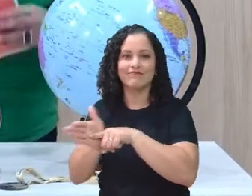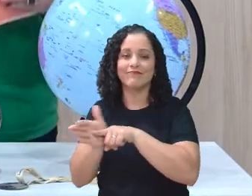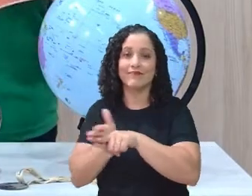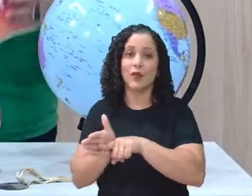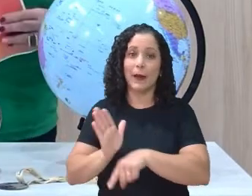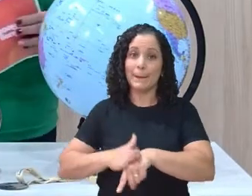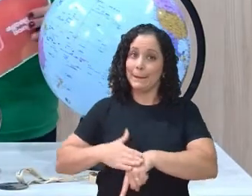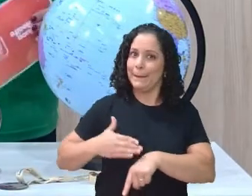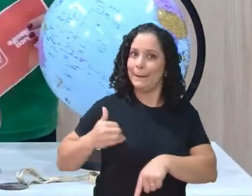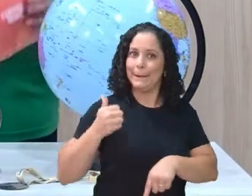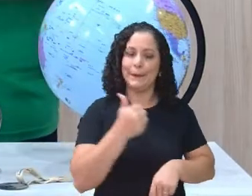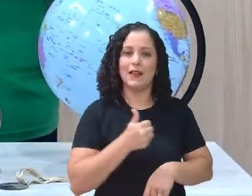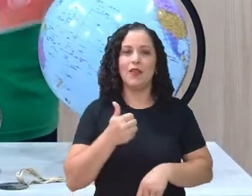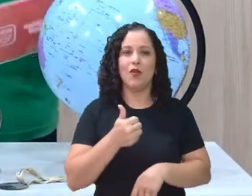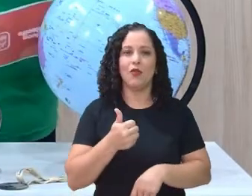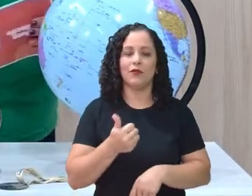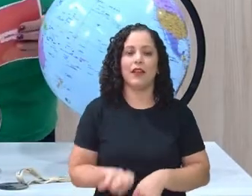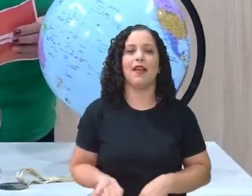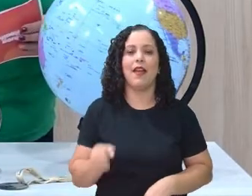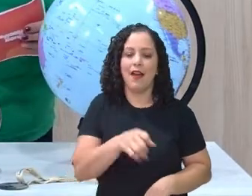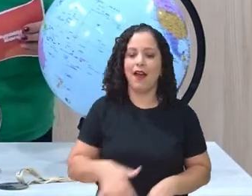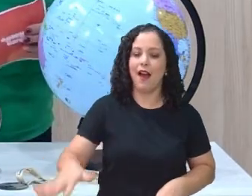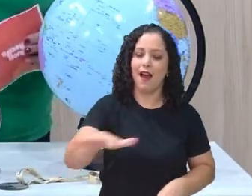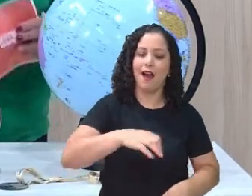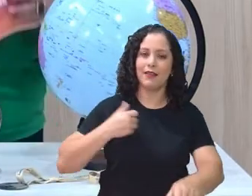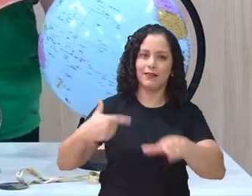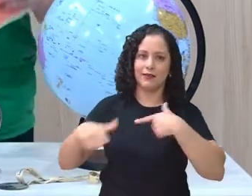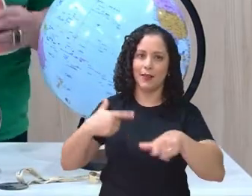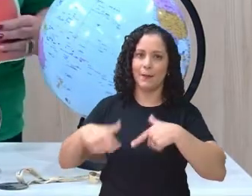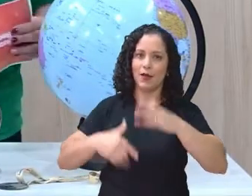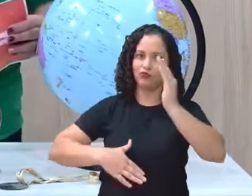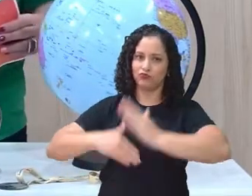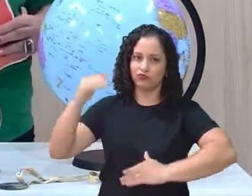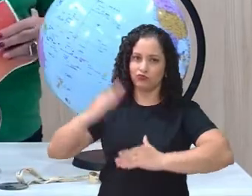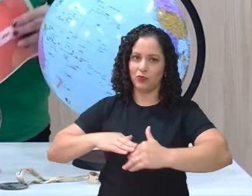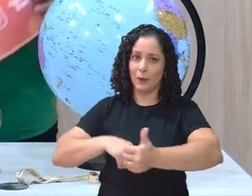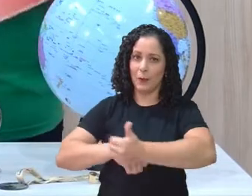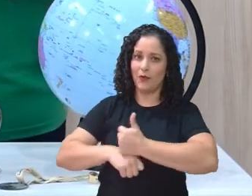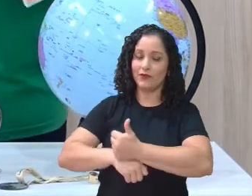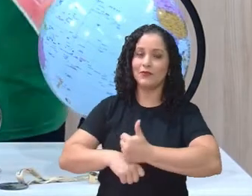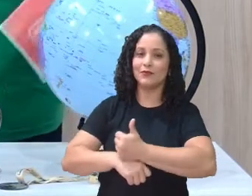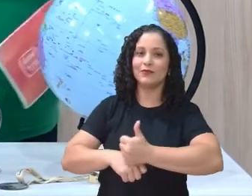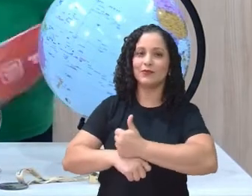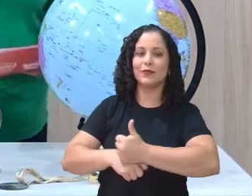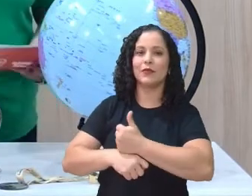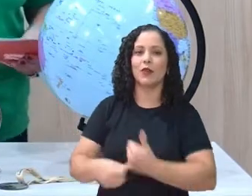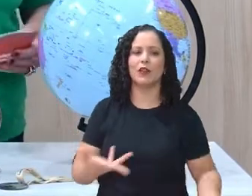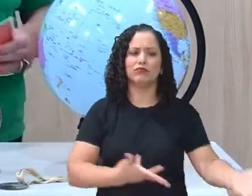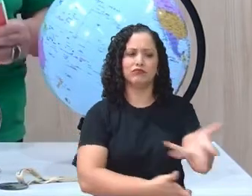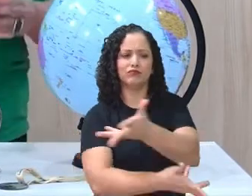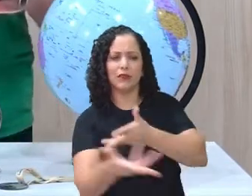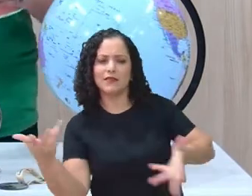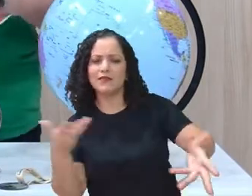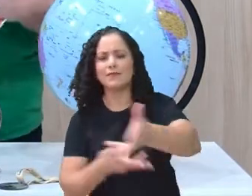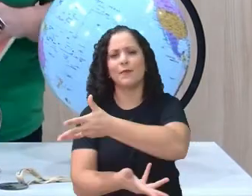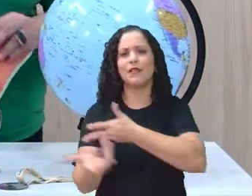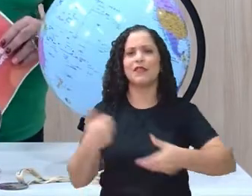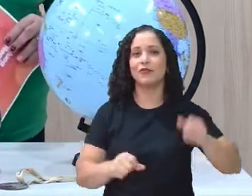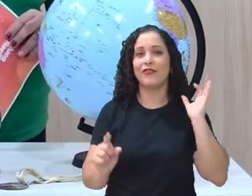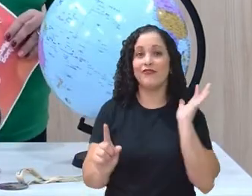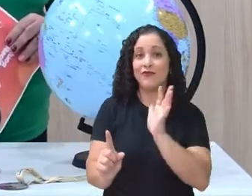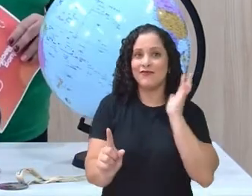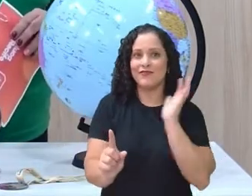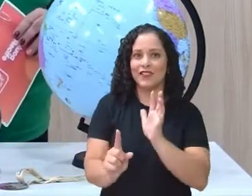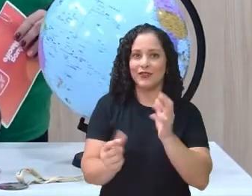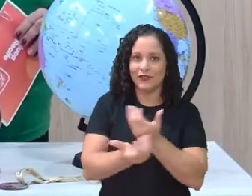possível aquela profissão que nós escolhemos, não é? De estar aqui com vocês, de estar interagindo com vocês, de estar contribuindo